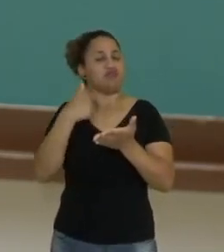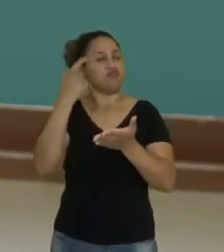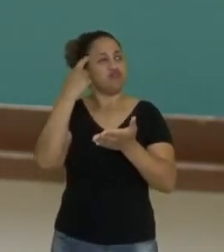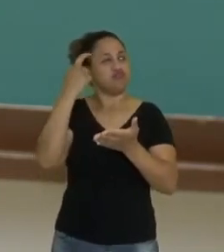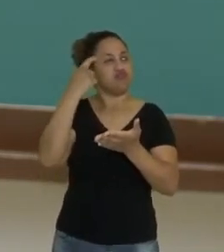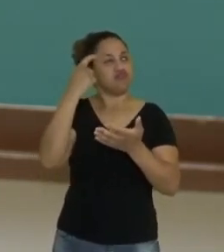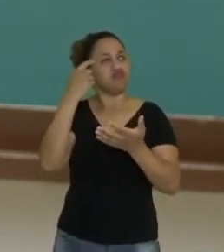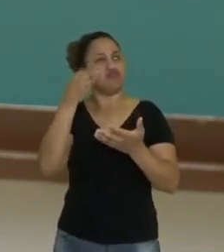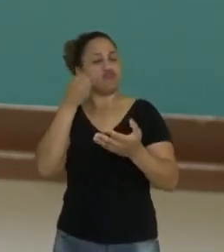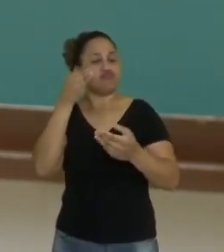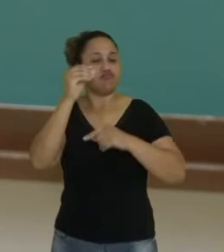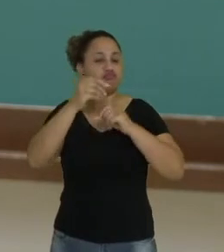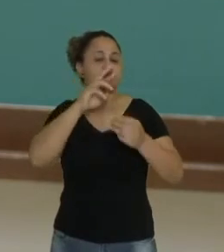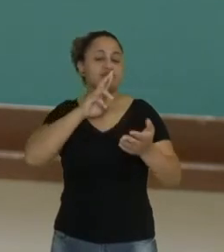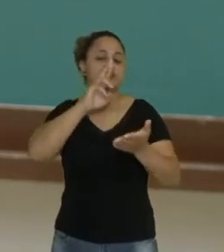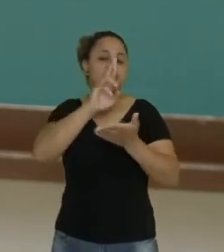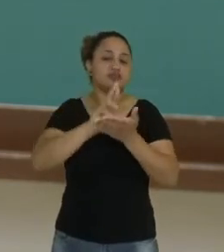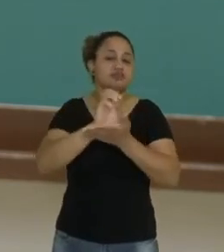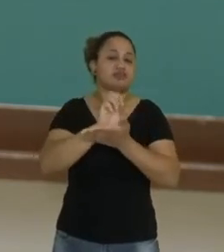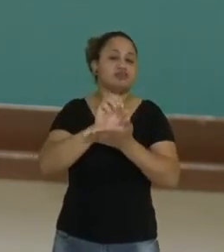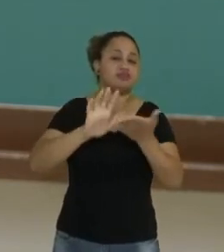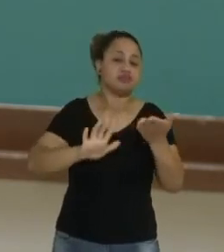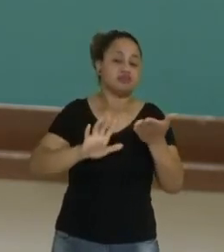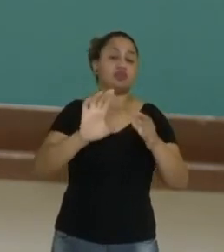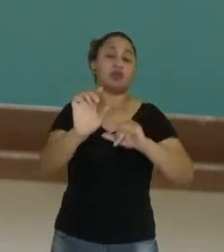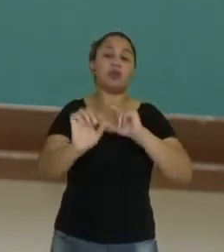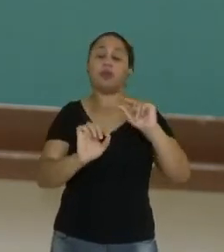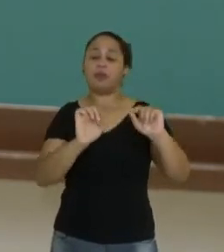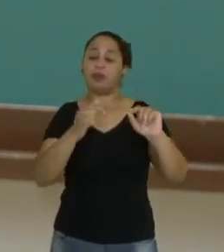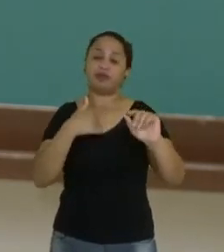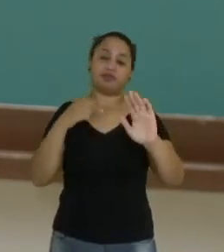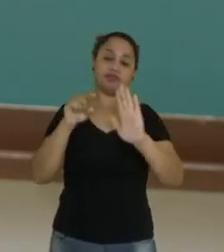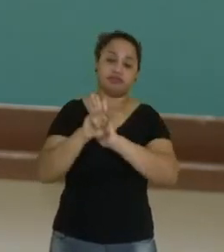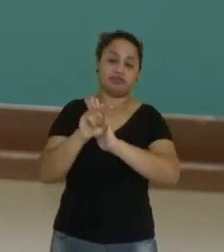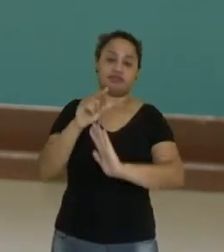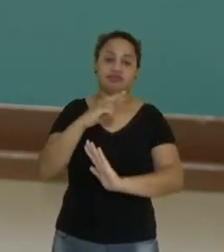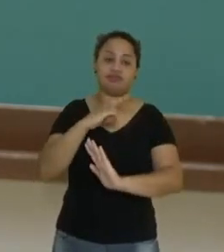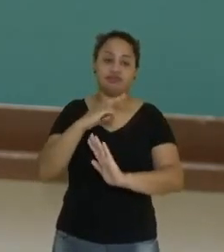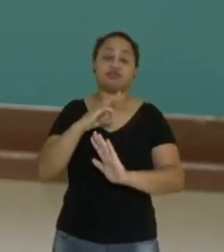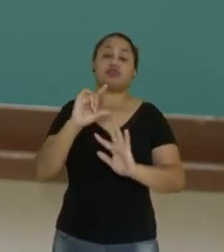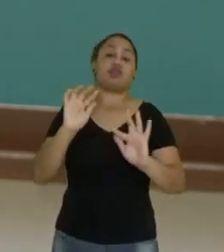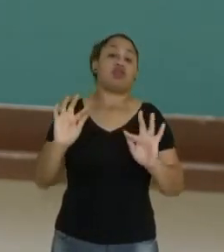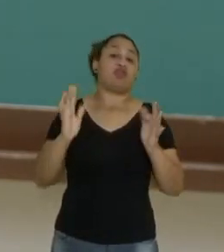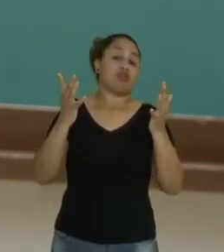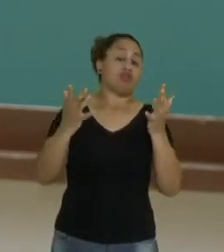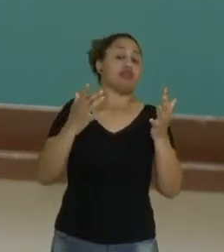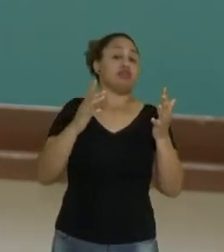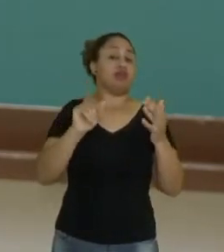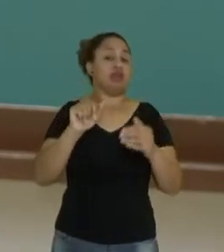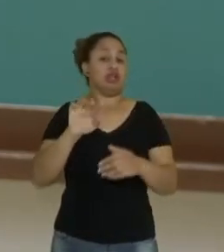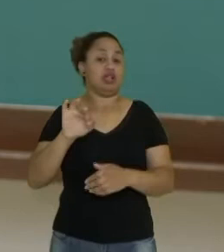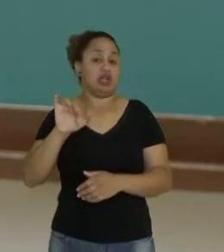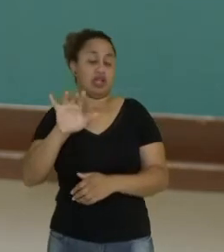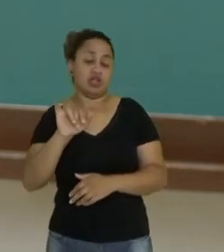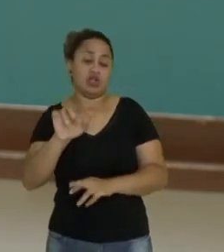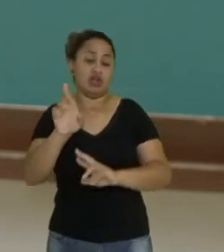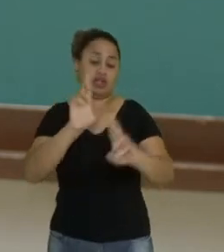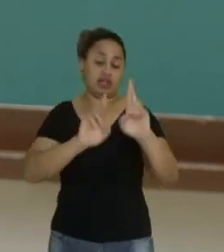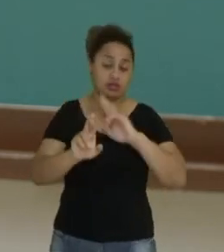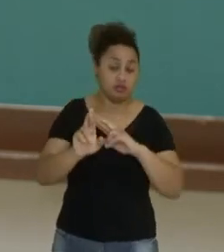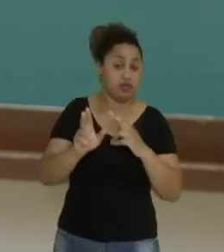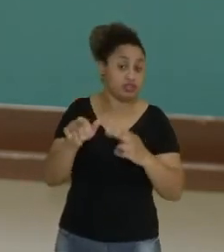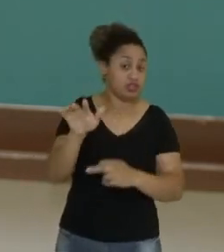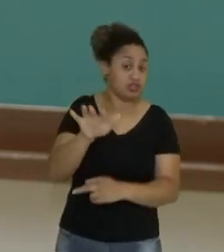já responder aqui essa pergunta. É um fenômeno aleatório o resultado do jogo